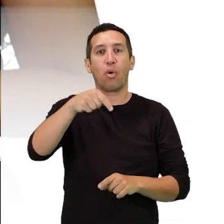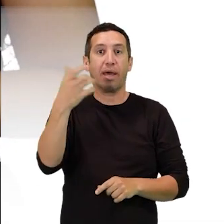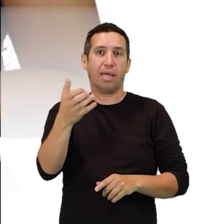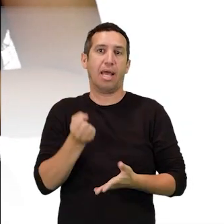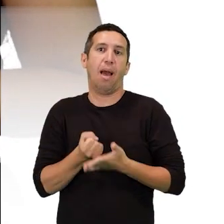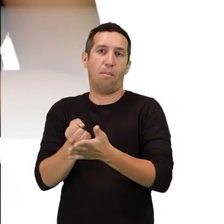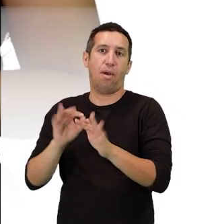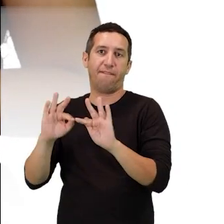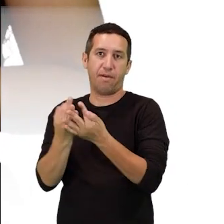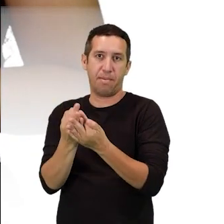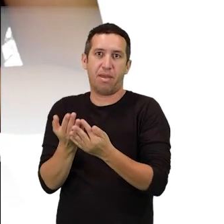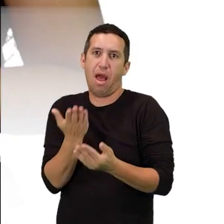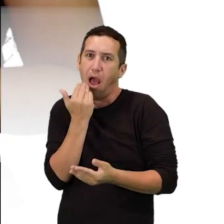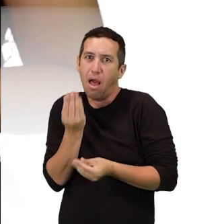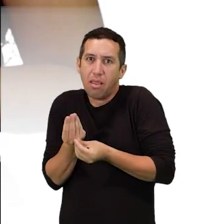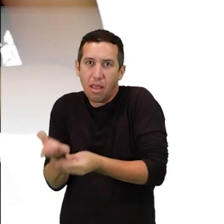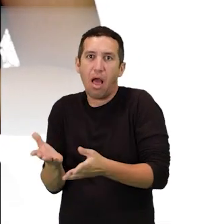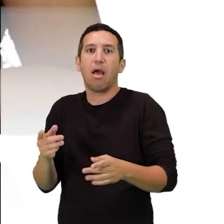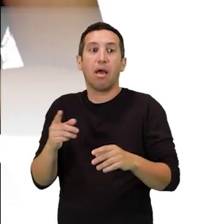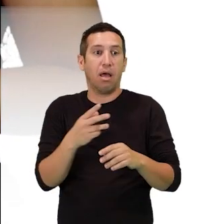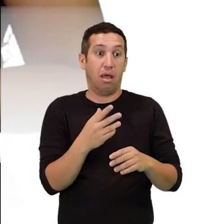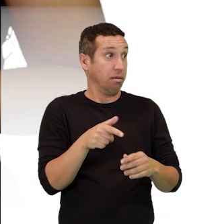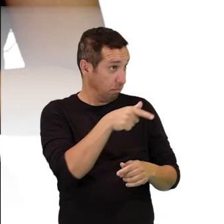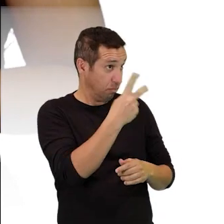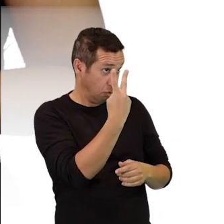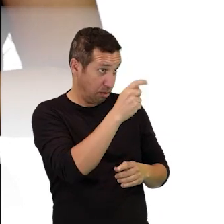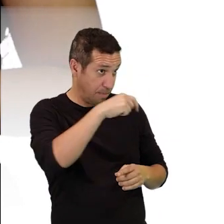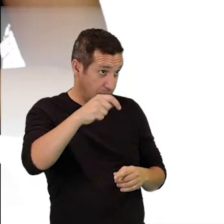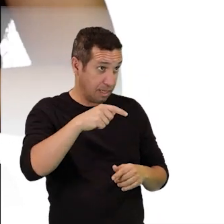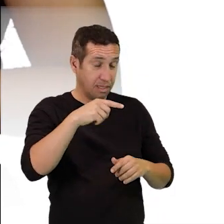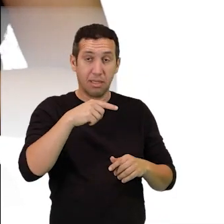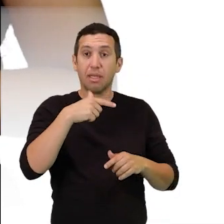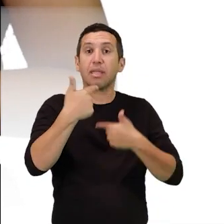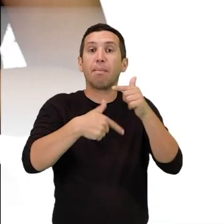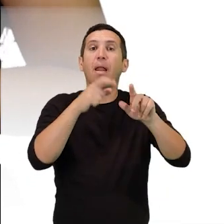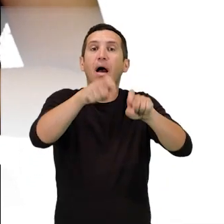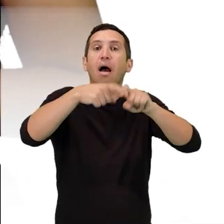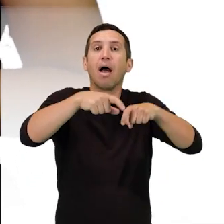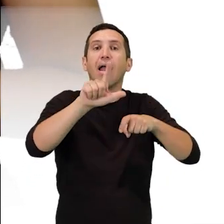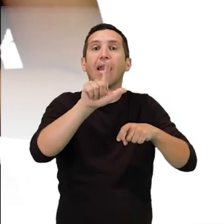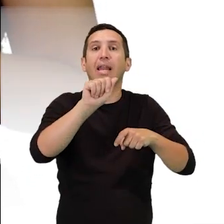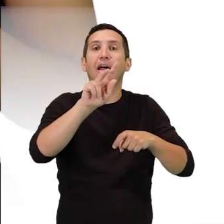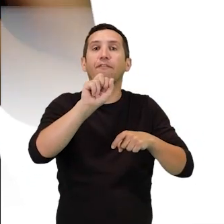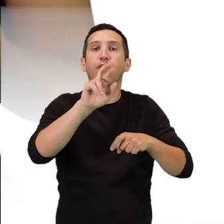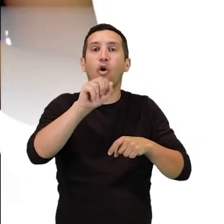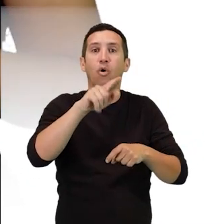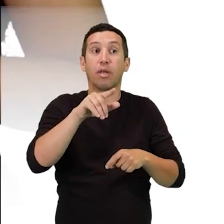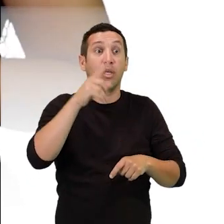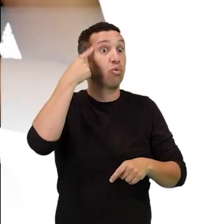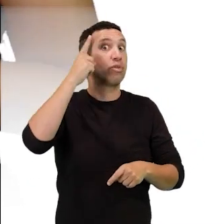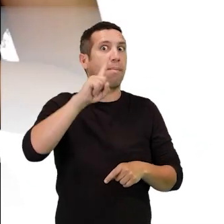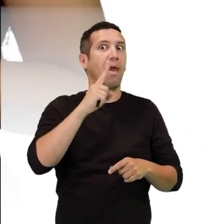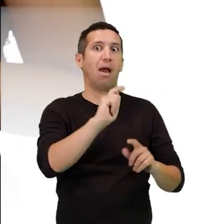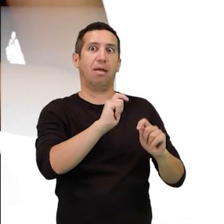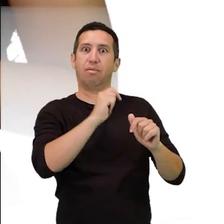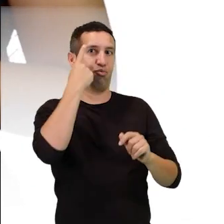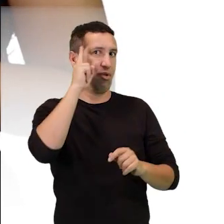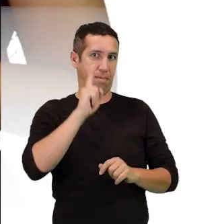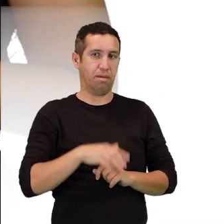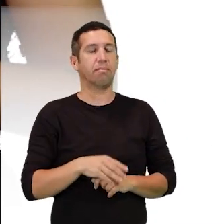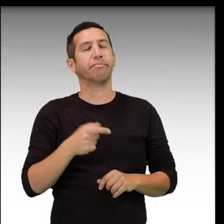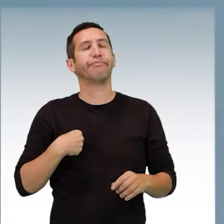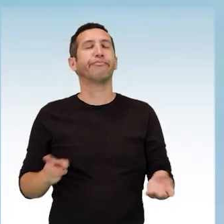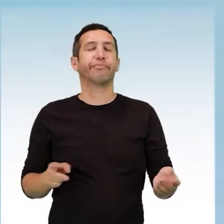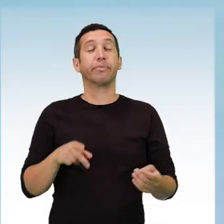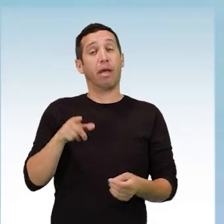para sustentar a sua família, aceita a proposta para trabalhar por 2 meses em uma lavoura em outro estado, sem saber que está sendo aliciado. Olha